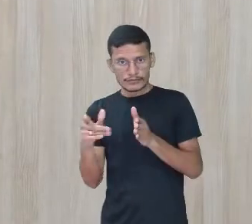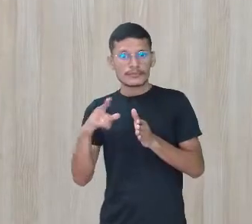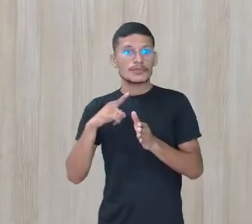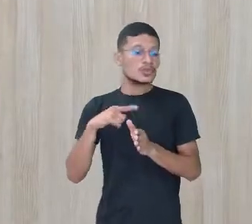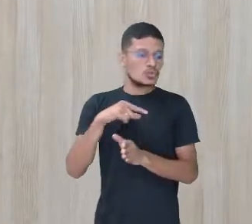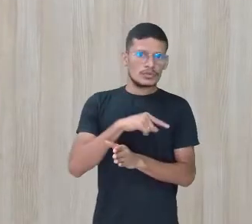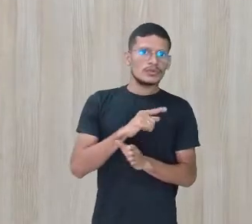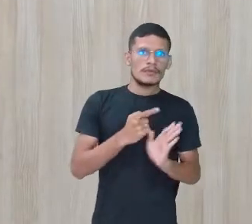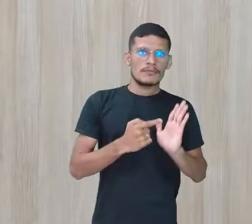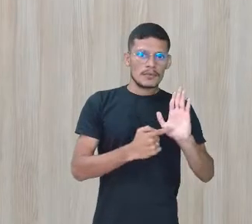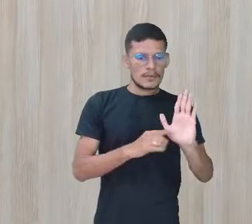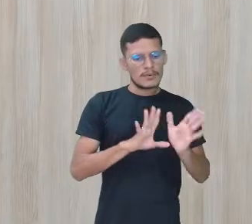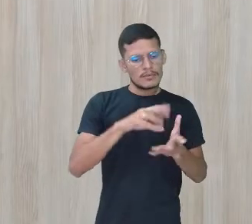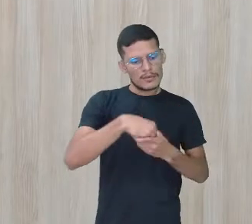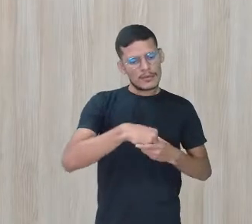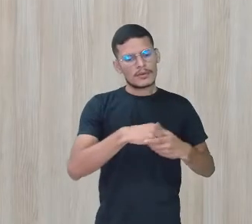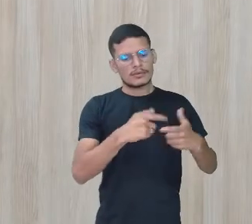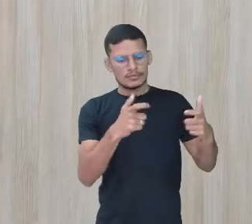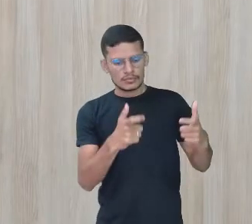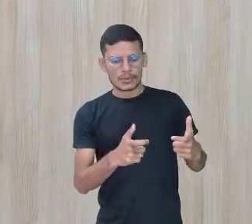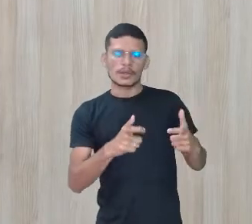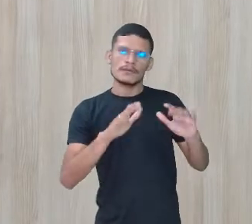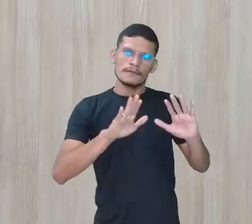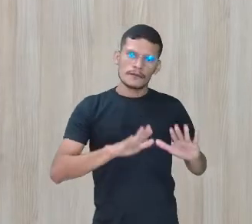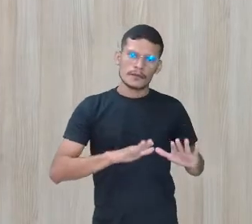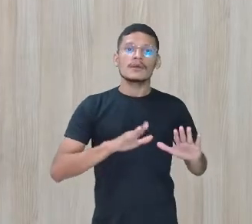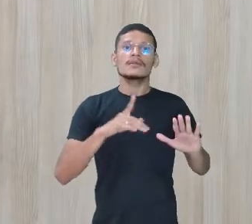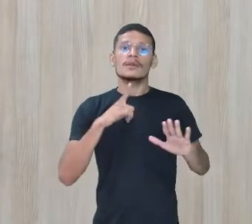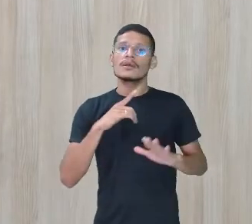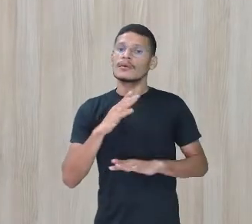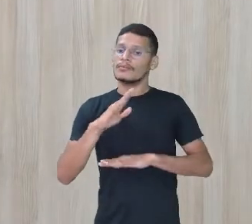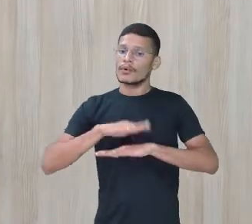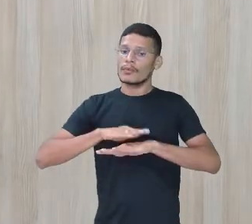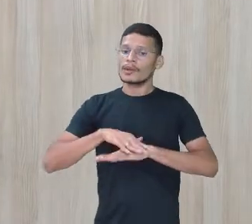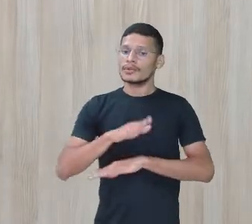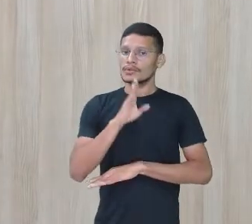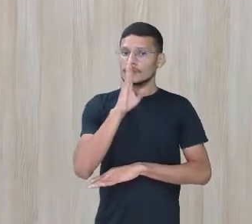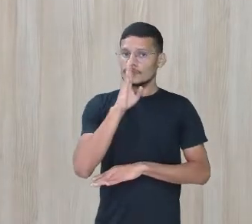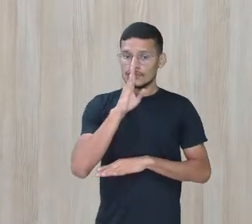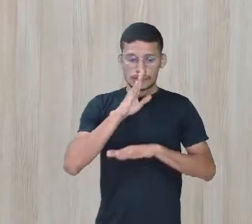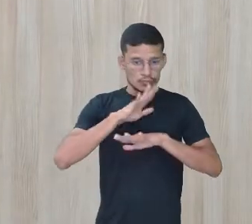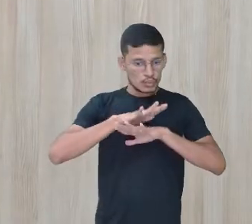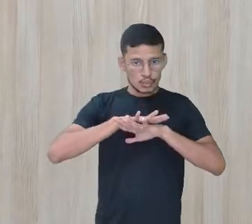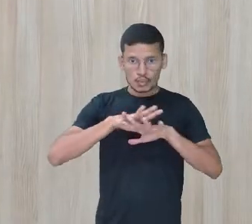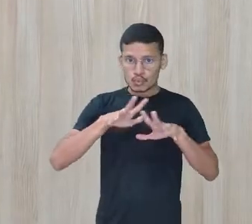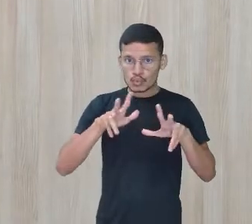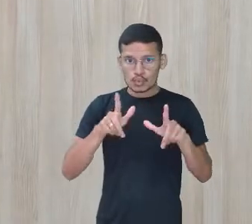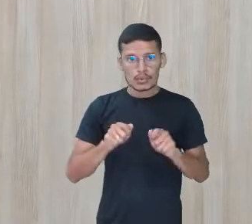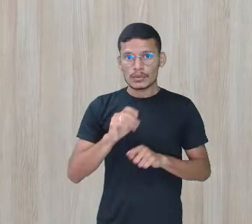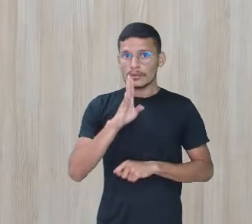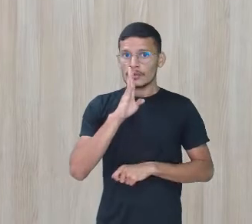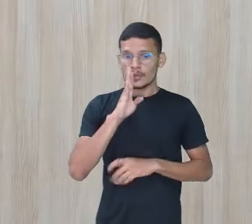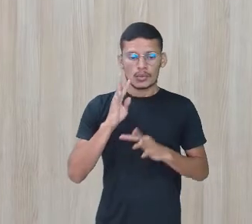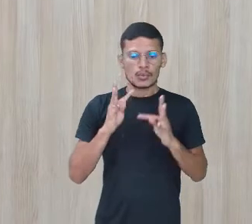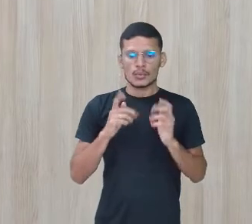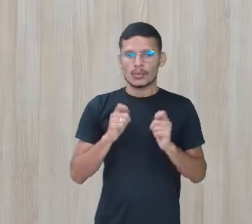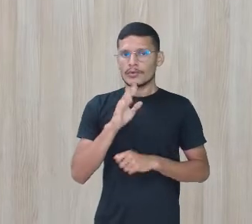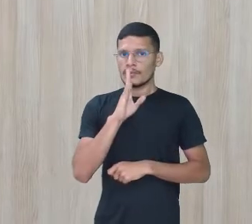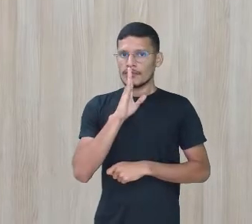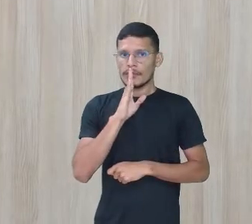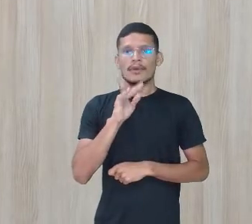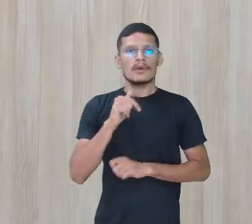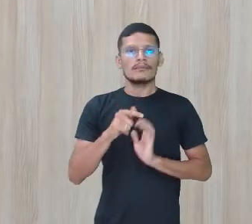de maracatu eles se concentram, então há um momento de silenciamento, de silêncio, aliás, né? E que é um